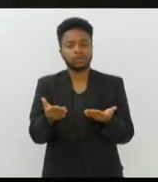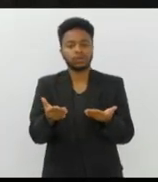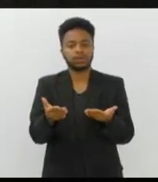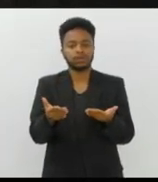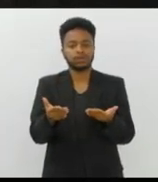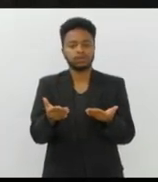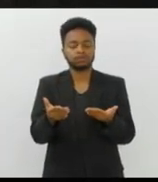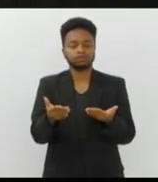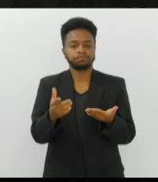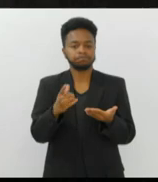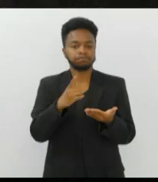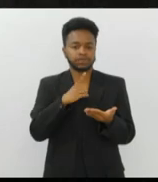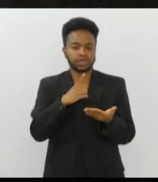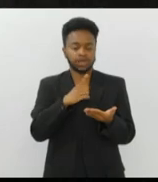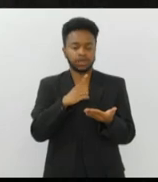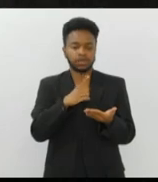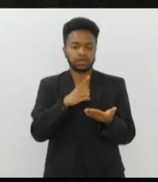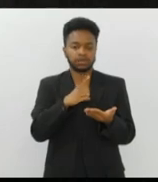também